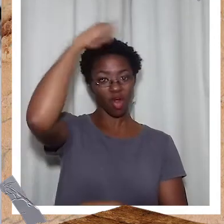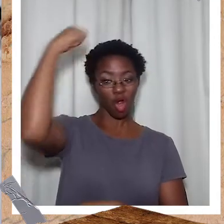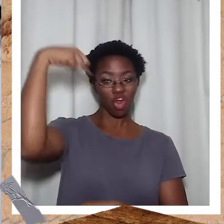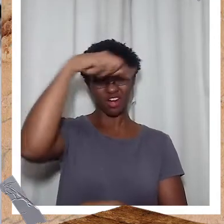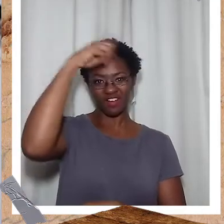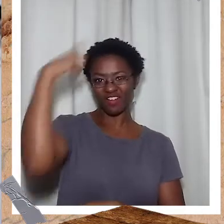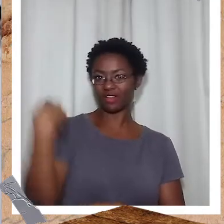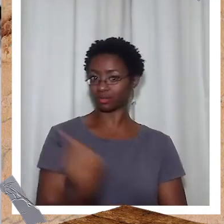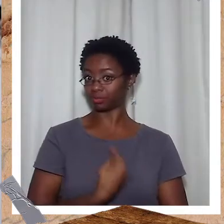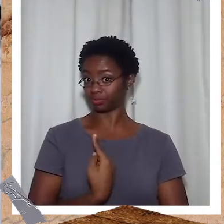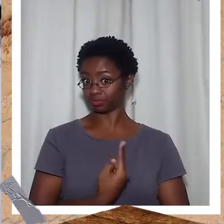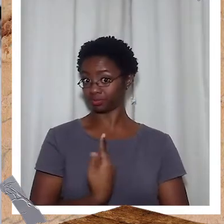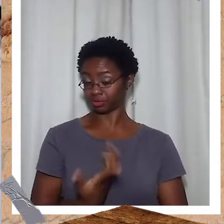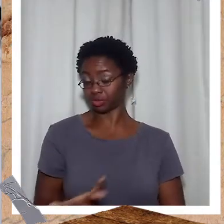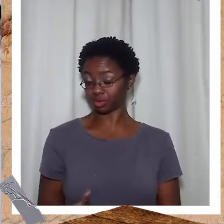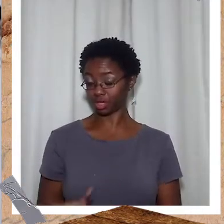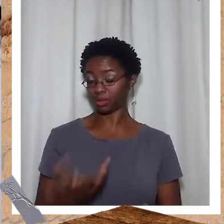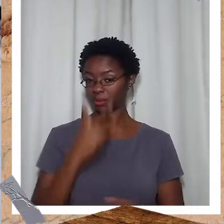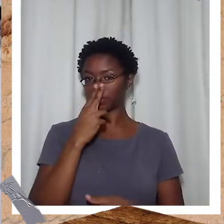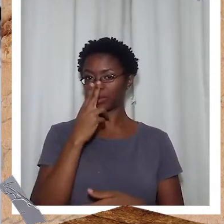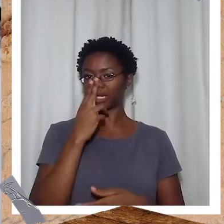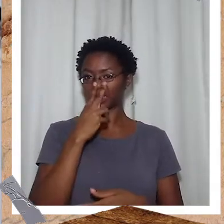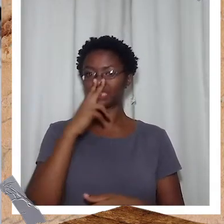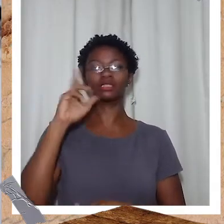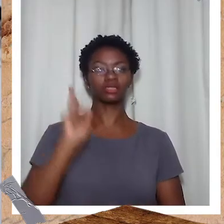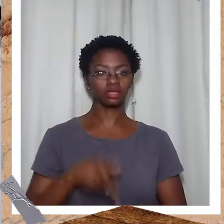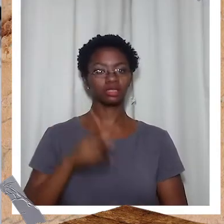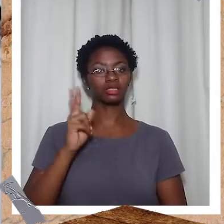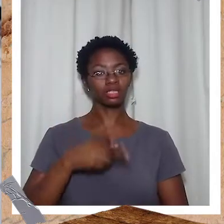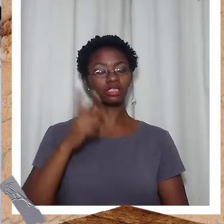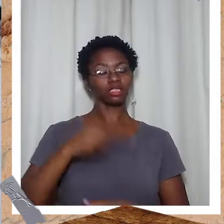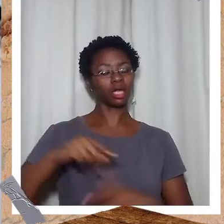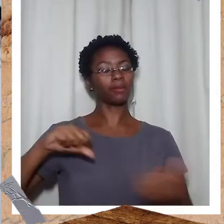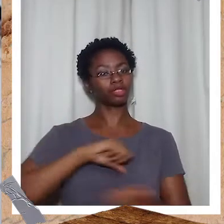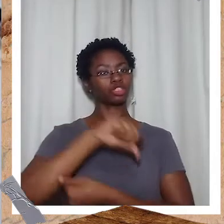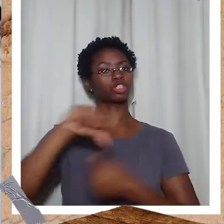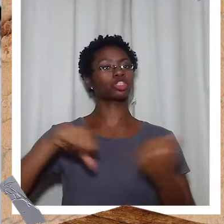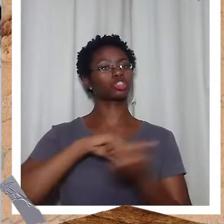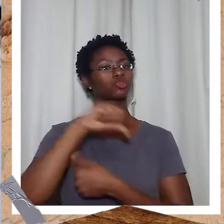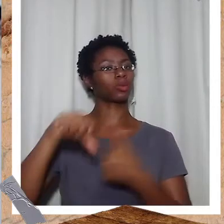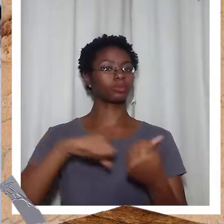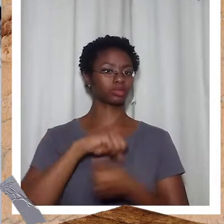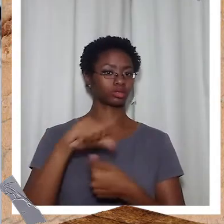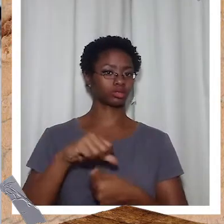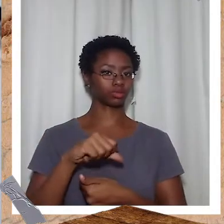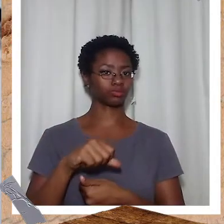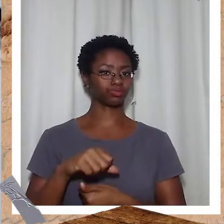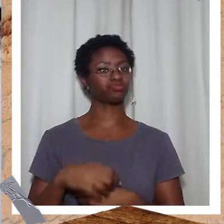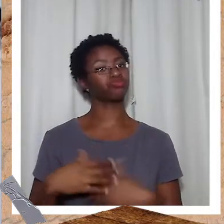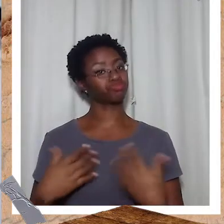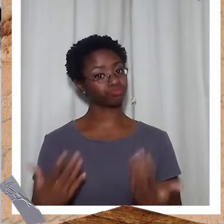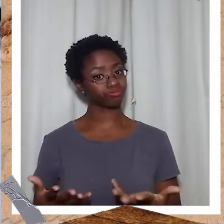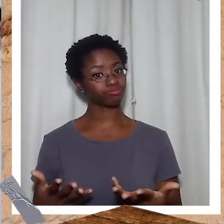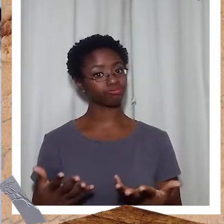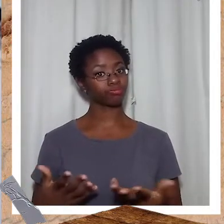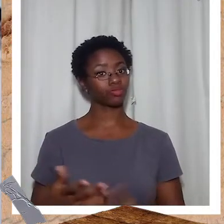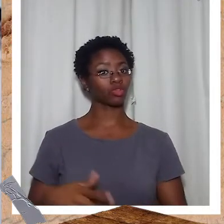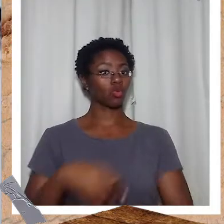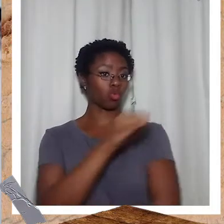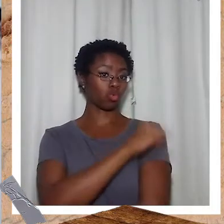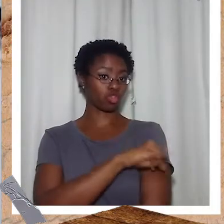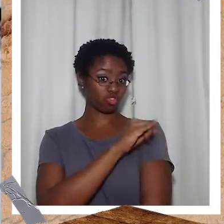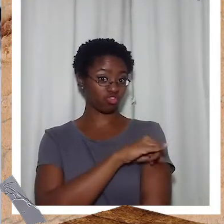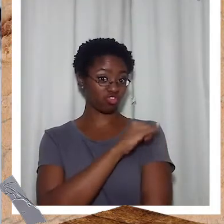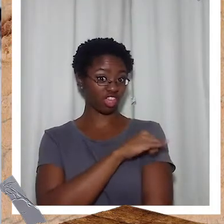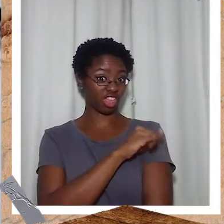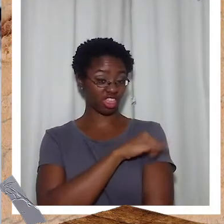mesmos, inevitavelmente sejamos uma outra pessoa. O Rio, inclusive, o próprio Rio de